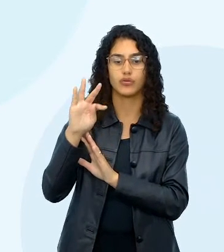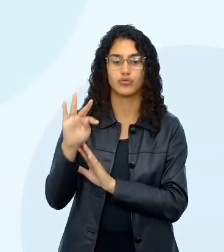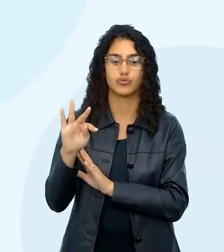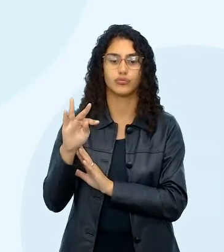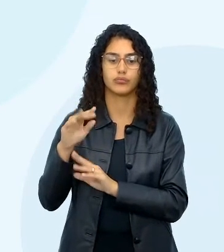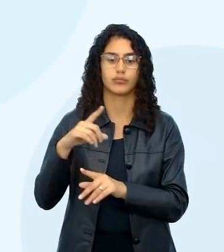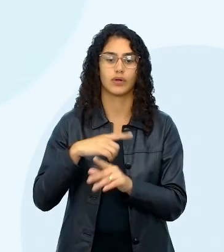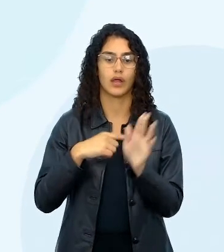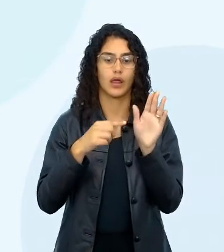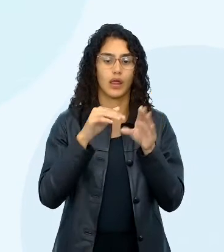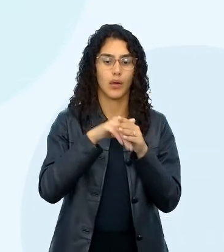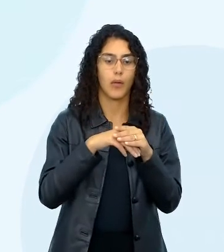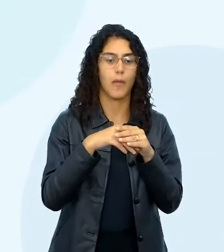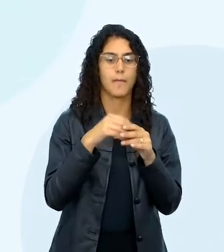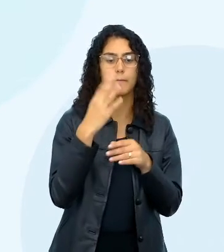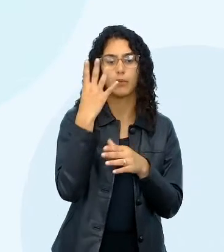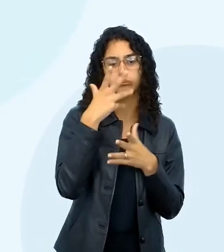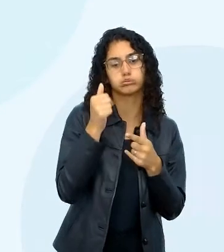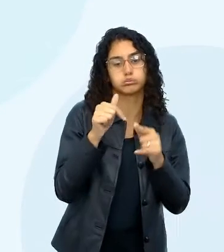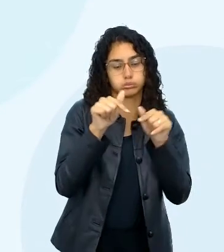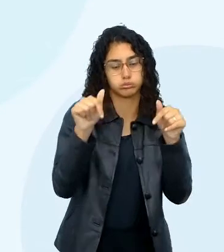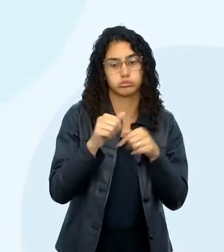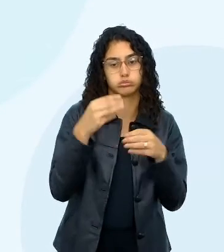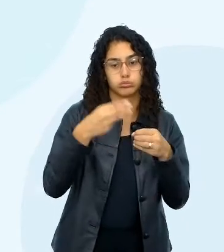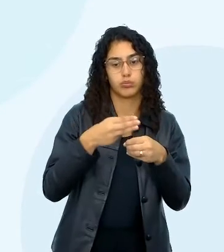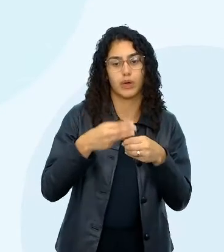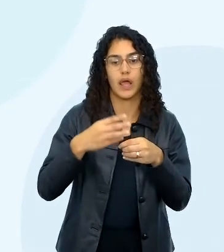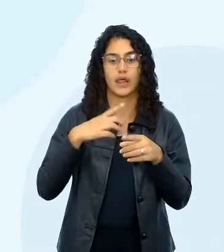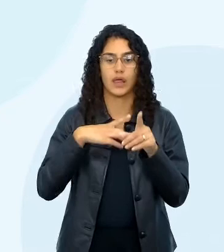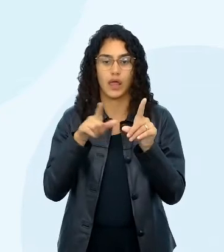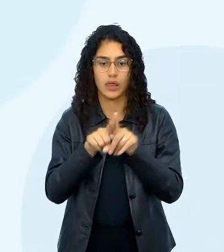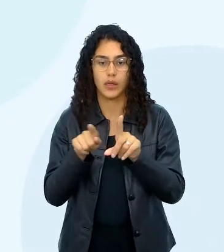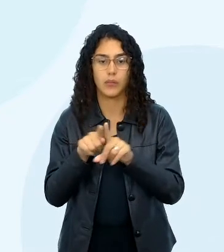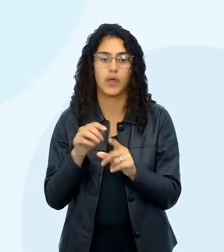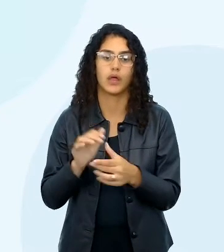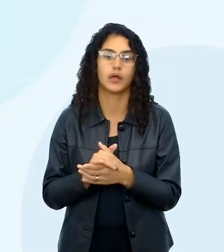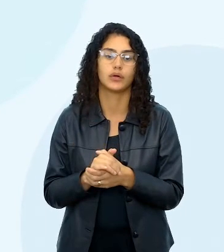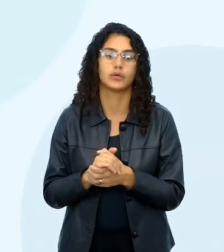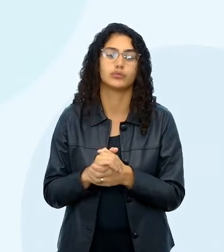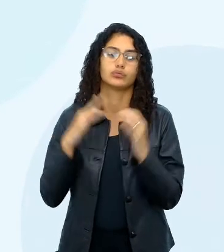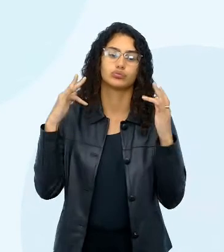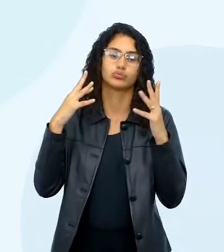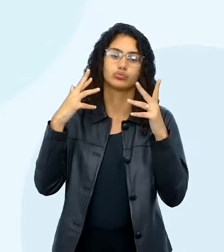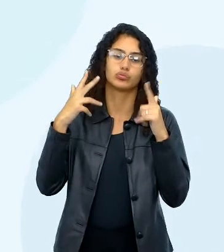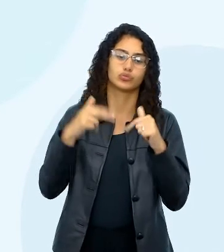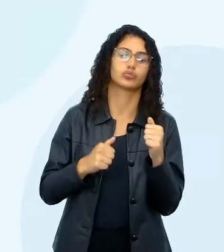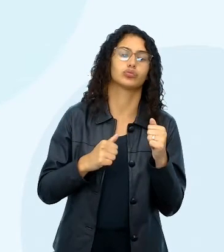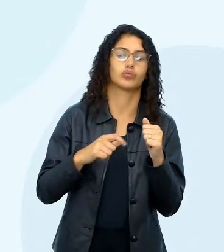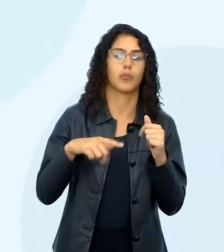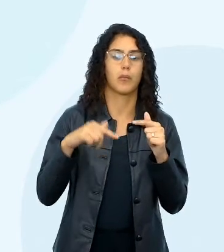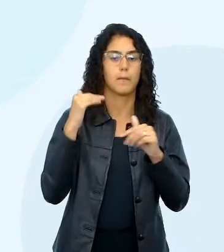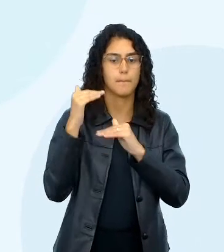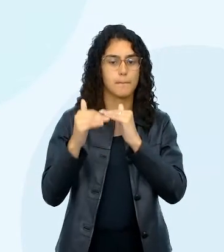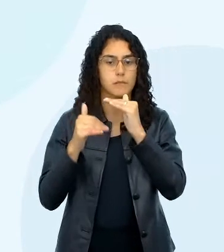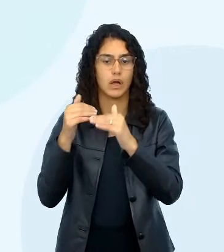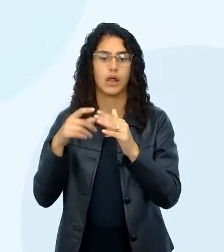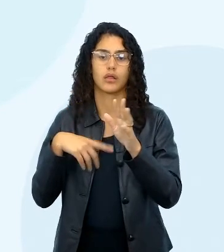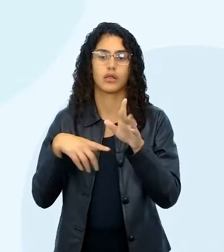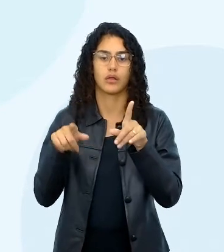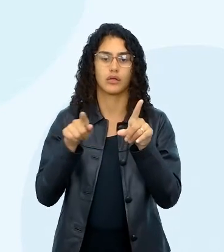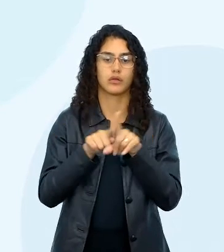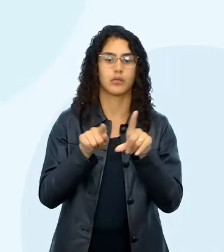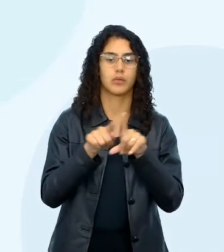Ali bem bonitinho, uma cidade que através, né, de tubos coletores, de uma rede coletora